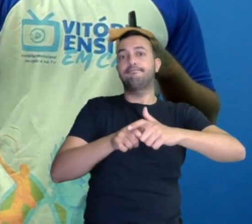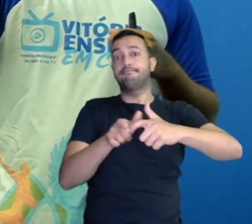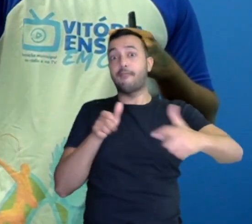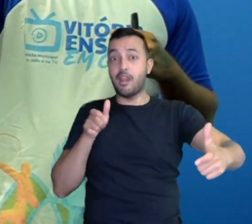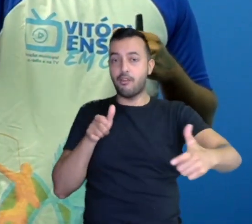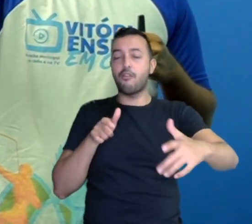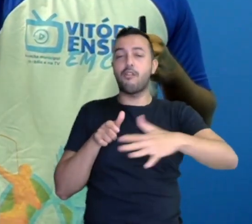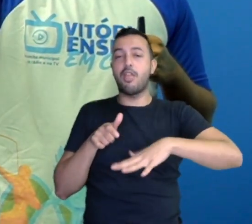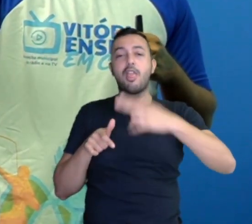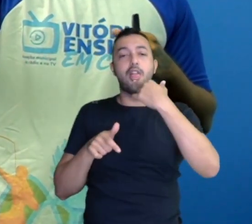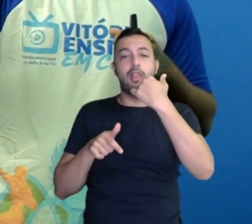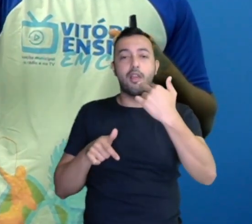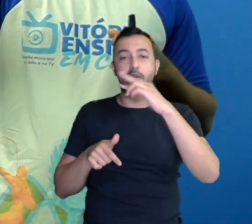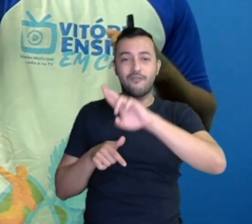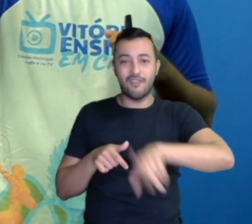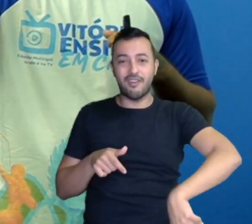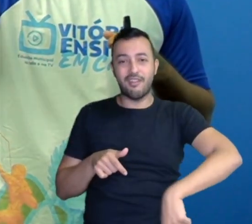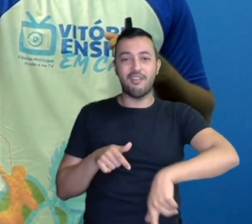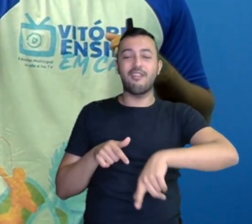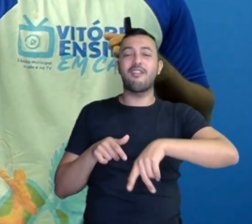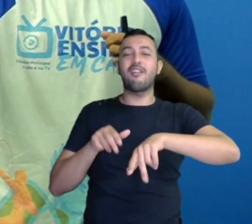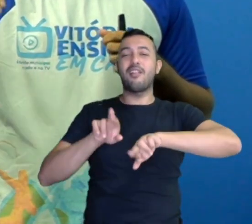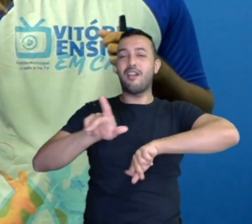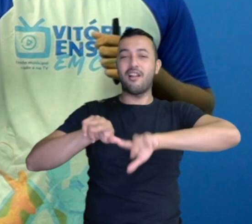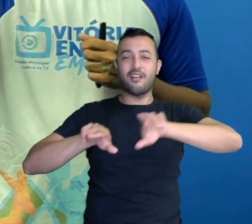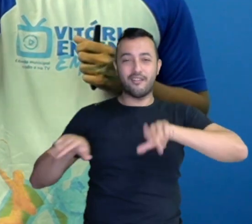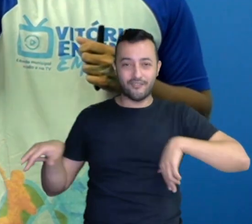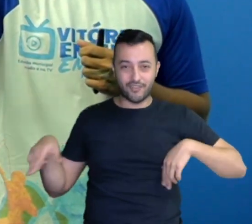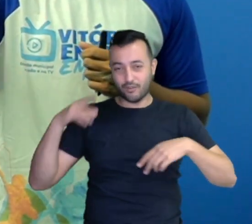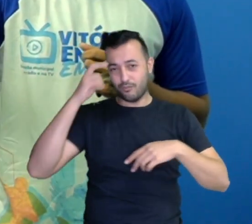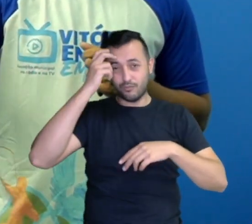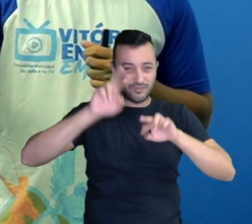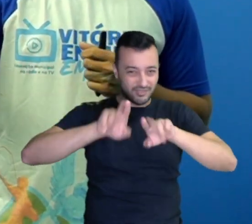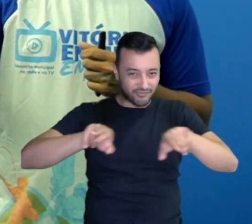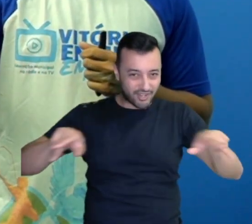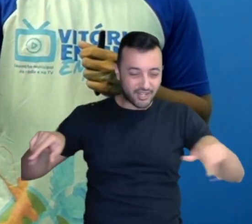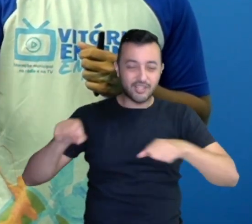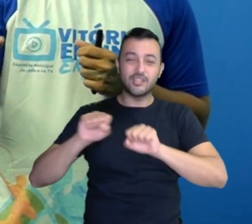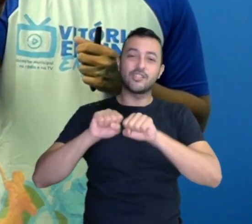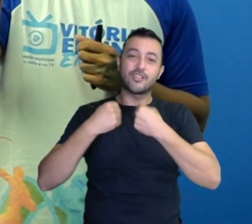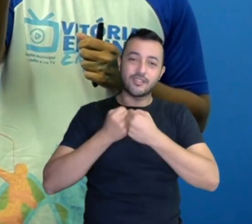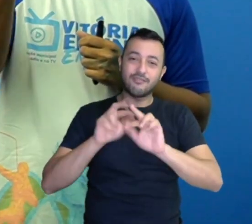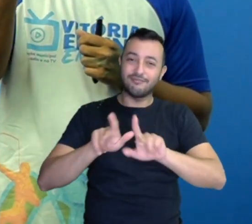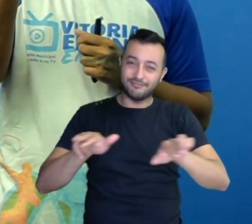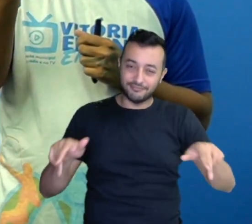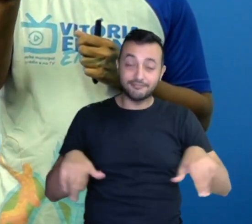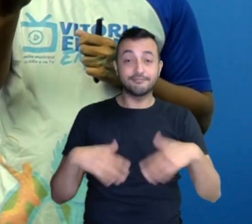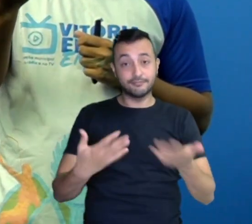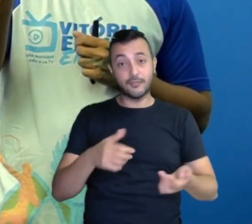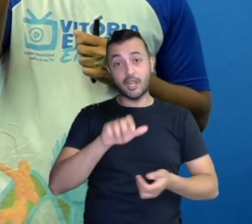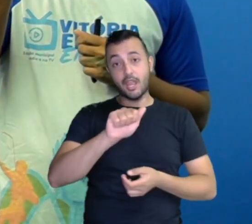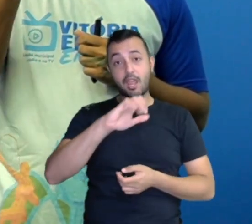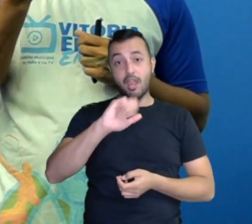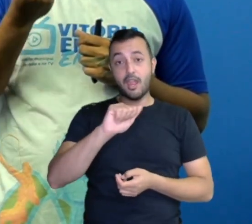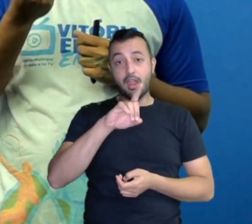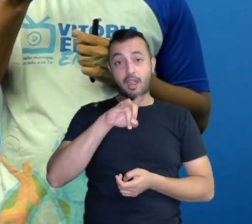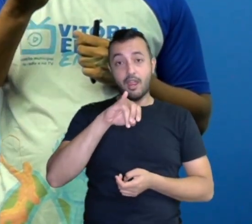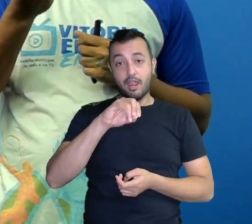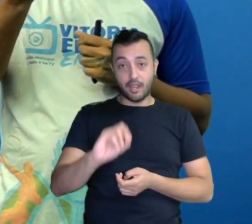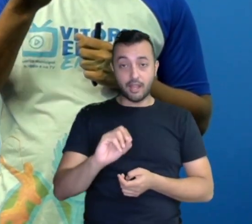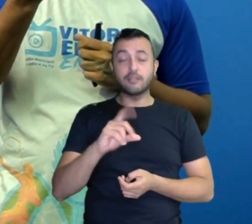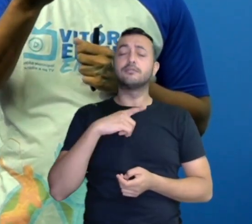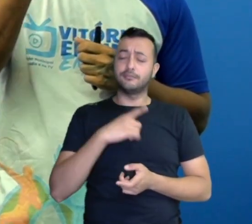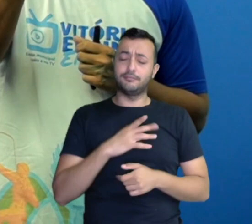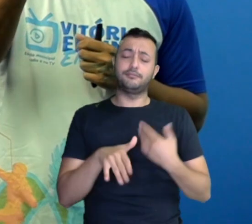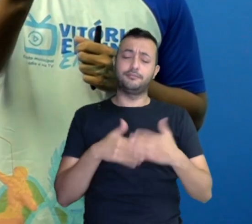regiões com línguas diferentes, com culturas diferentes, com aspectos sociais diferentes. Então, os acádios, eles conseguiram